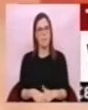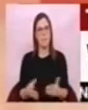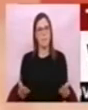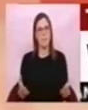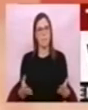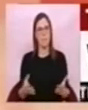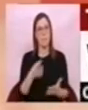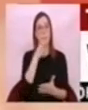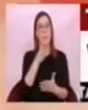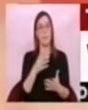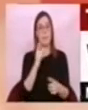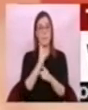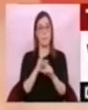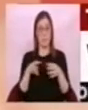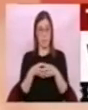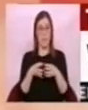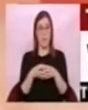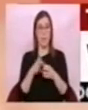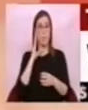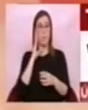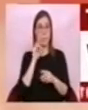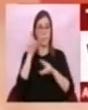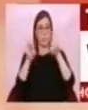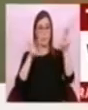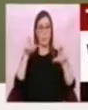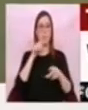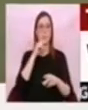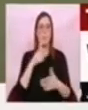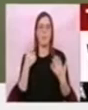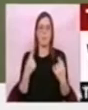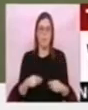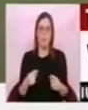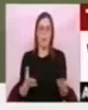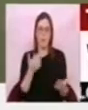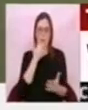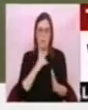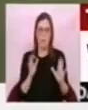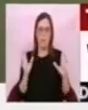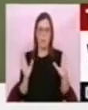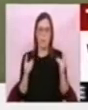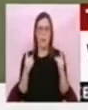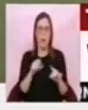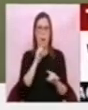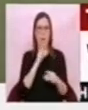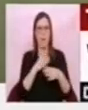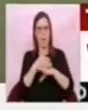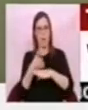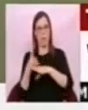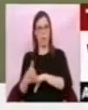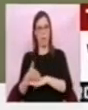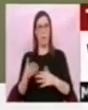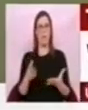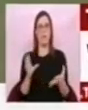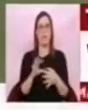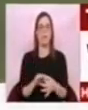E dizer que relativamente às equipas que estão no terreno, podemos contar felizmente com uma capacidade de intervenção no